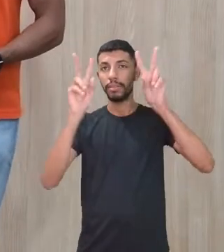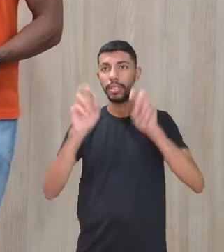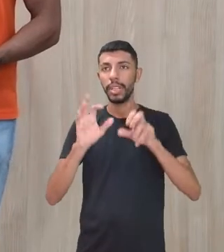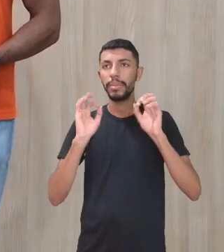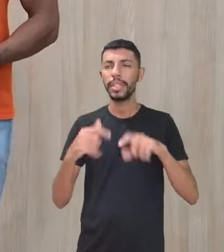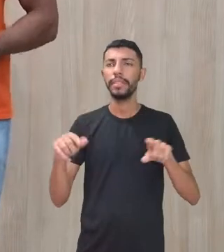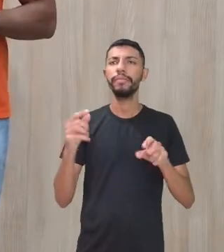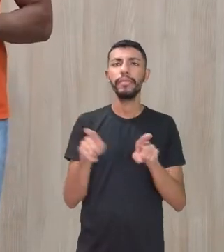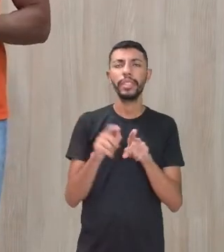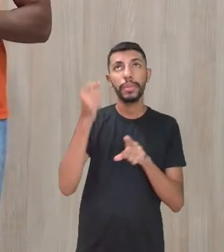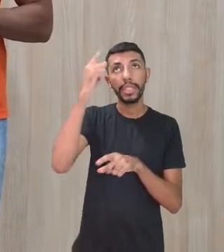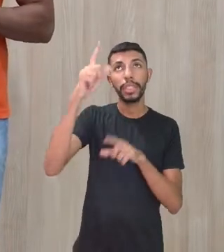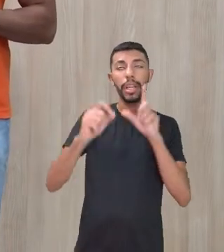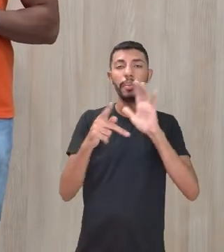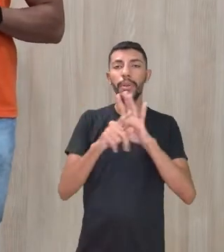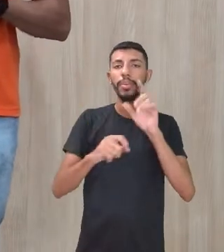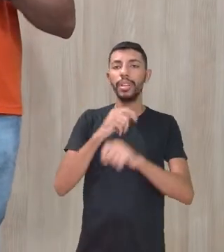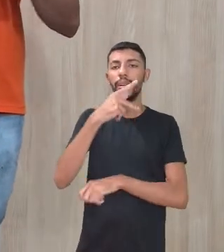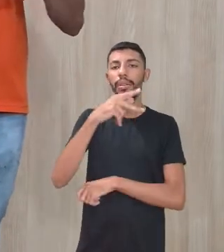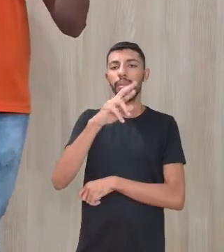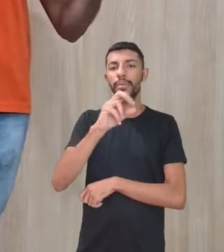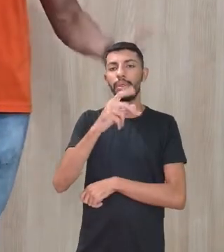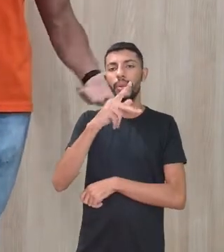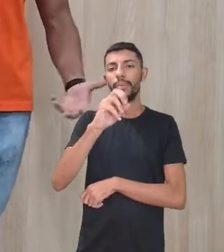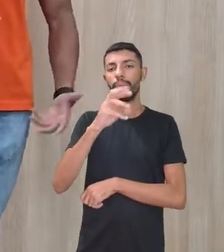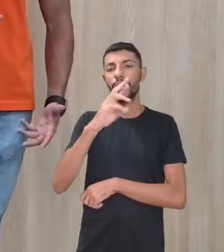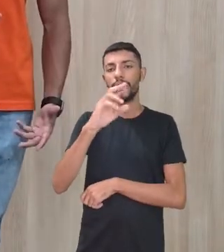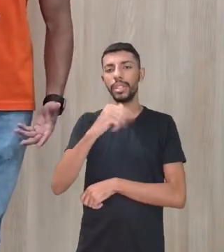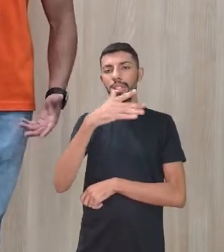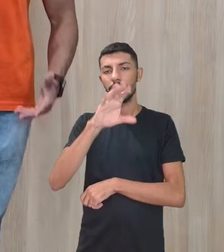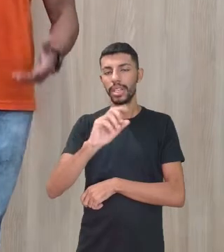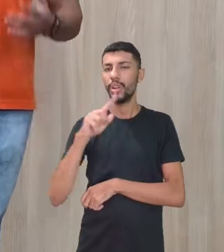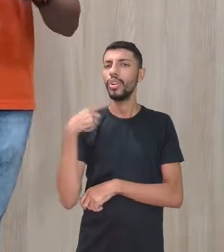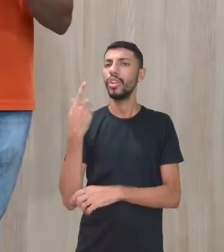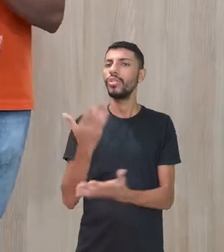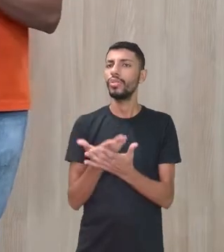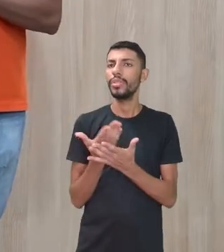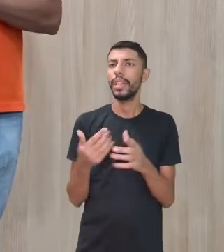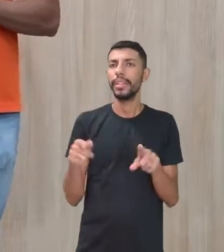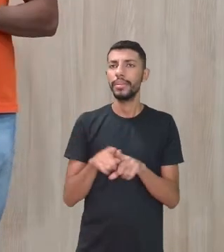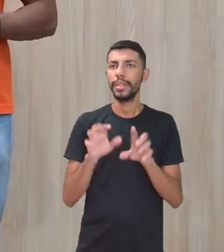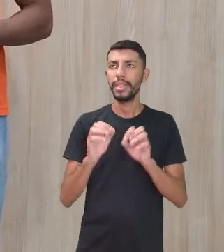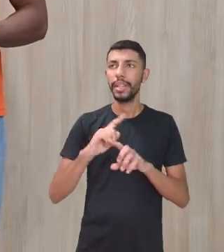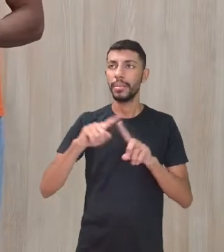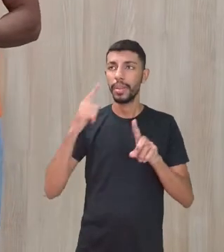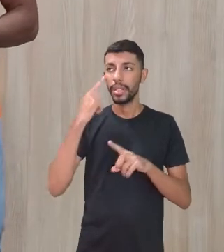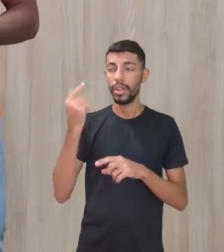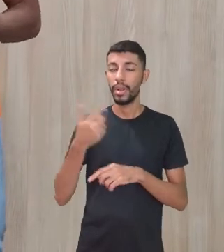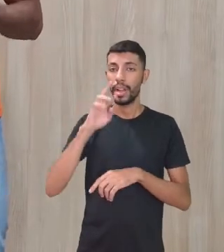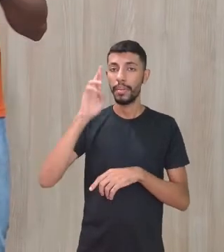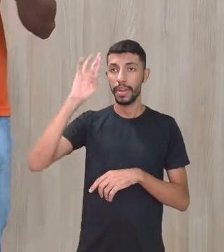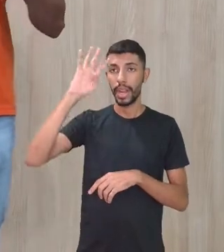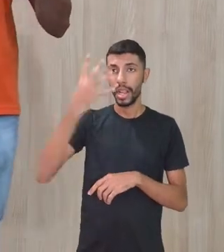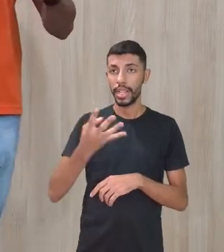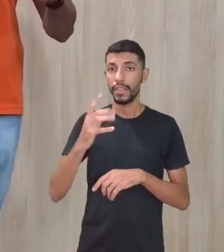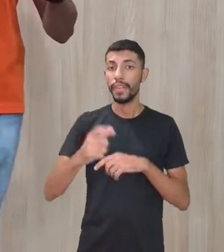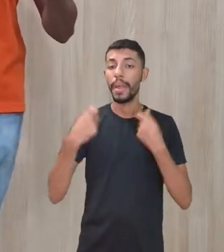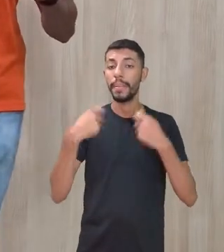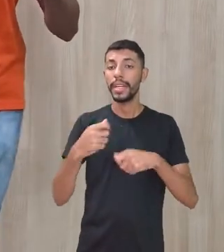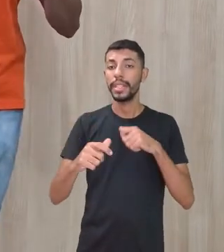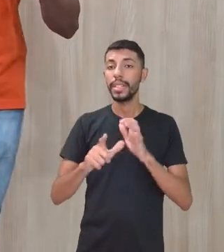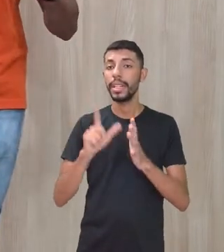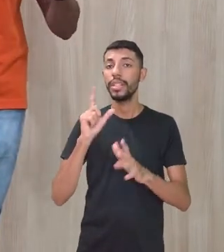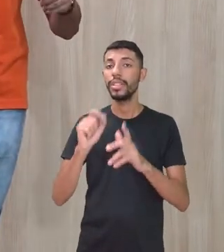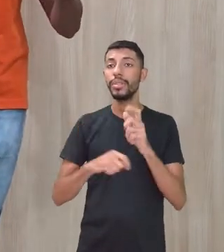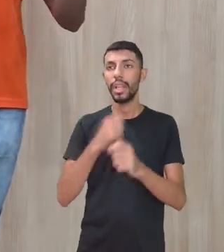proporção também a gente vai ver, certo? Como já viu em aulas passadas, mas quando a gente vai resolver uma proporção, a gente precisa da